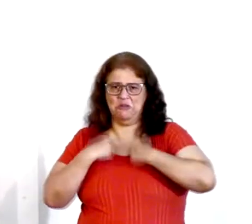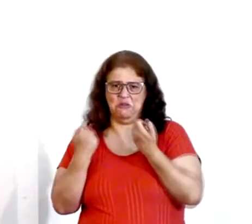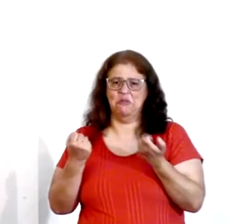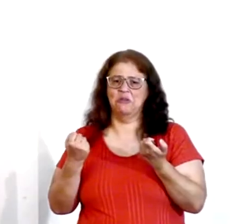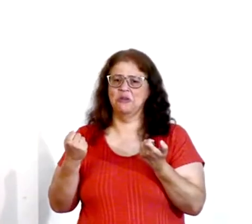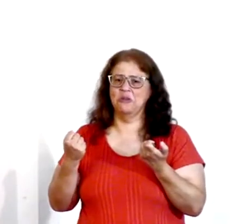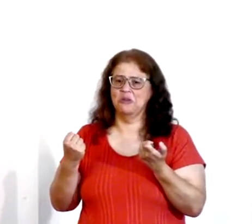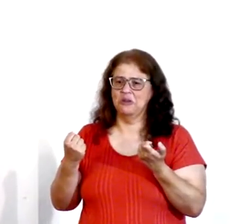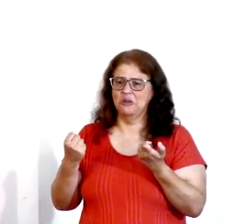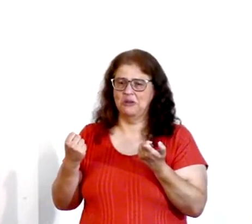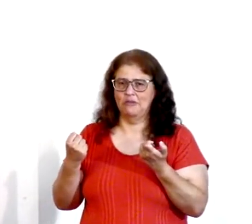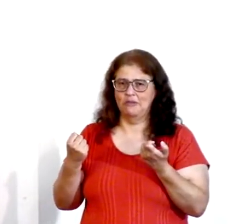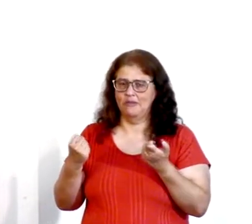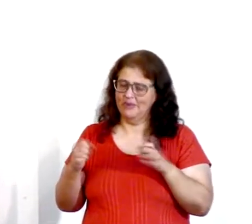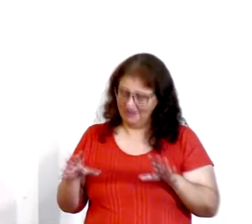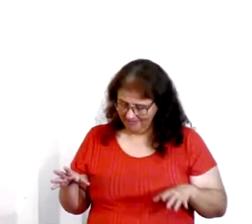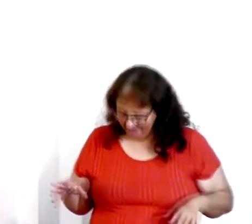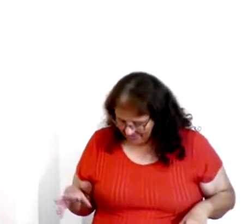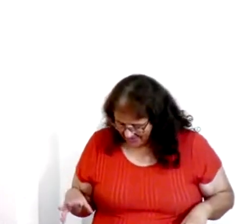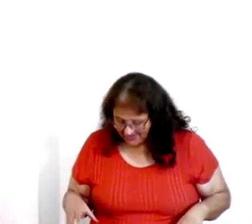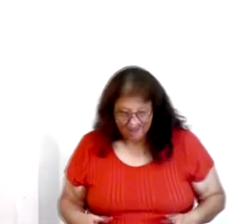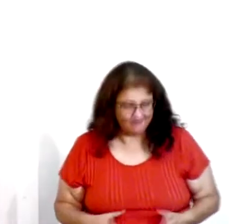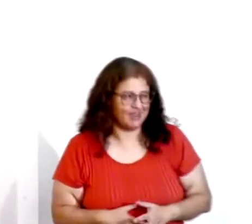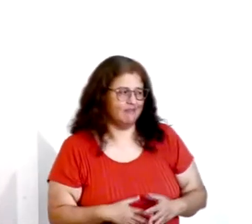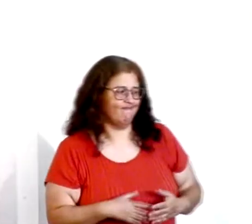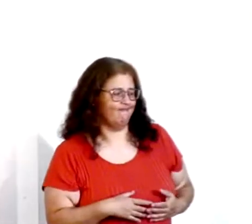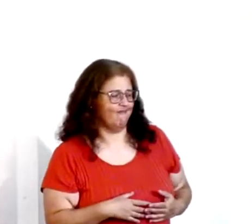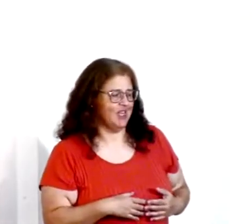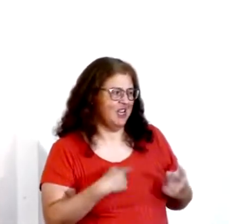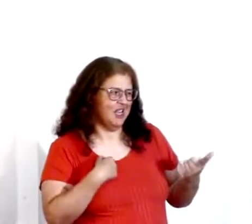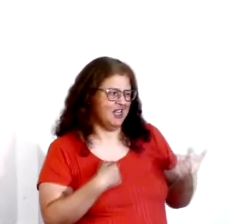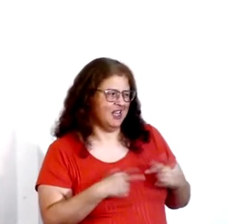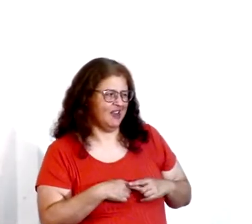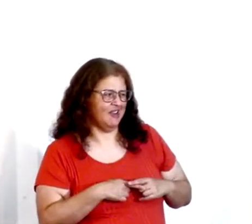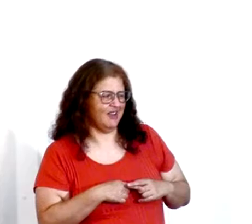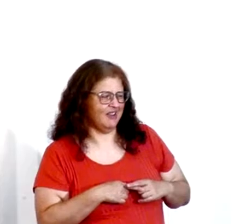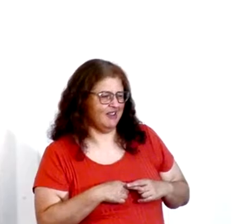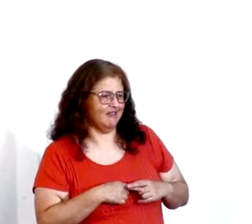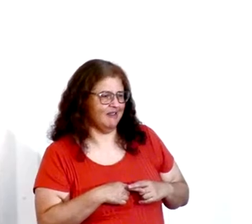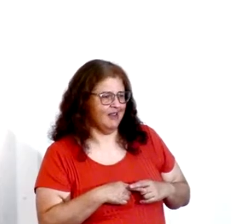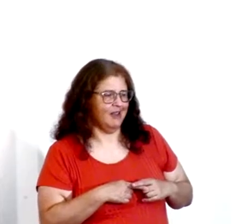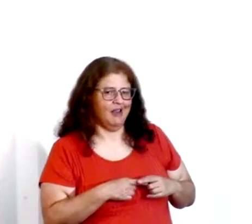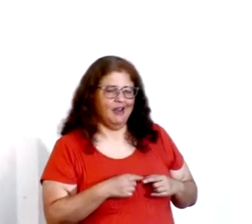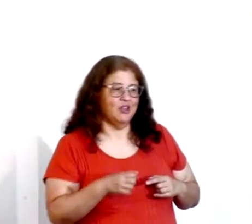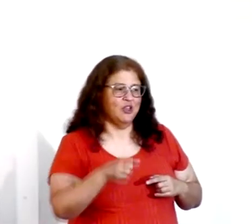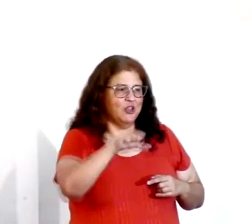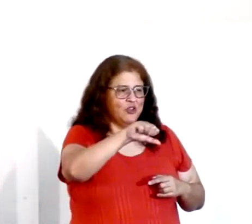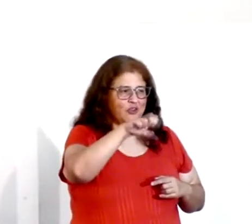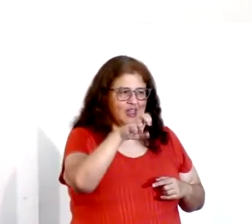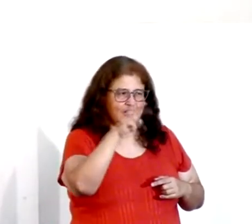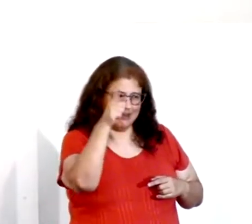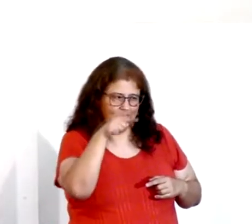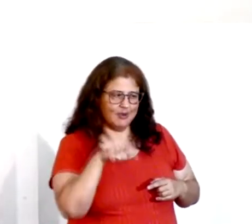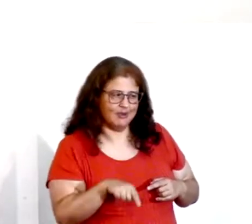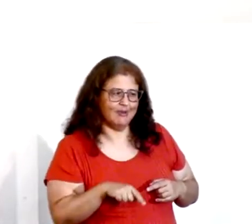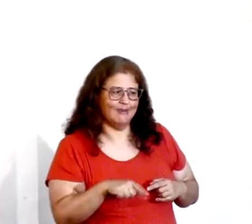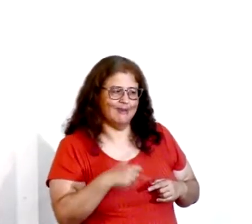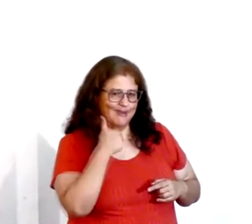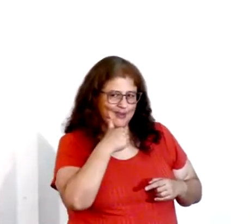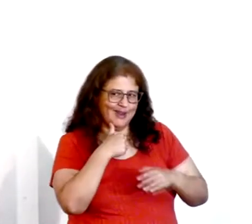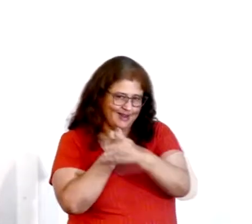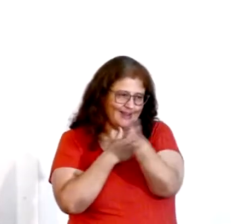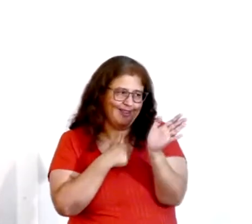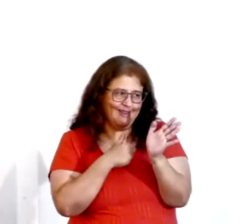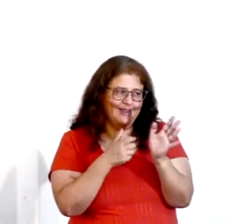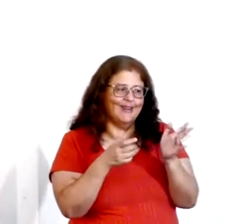Não existia. A sua esposa rapidamente respondeu à sua indagação, dizendo: eu